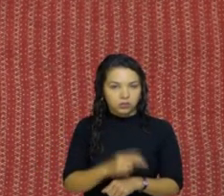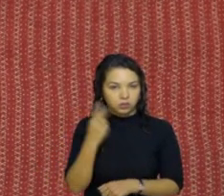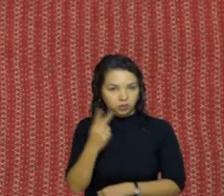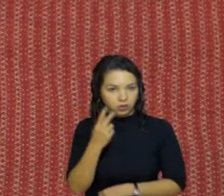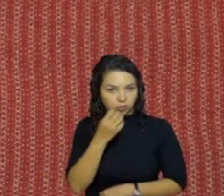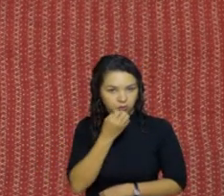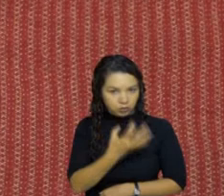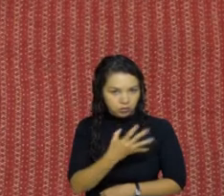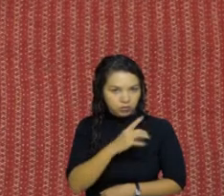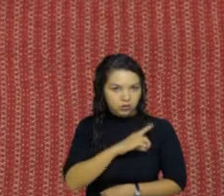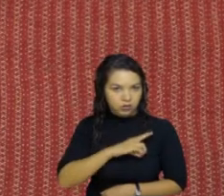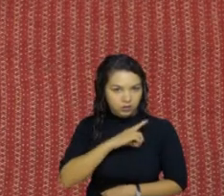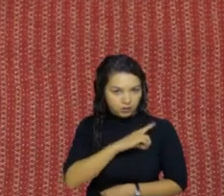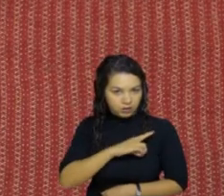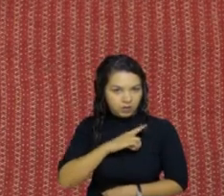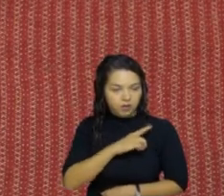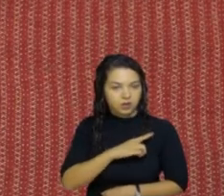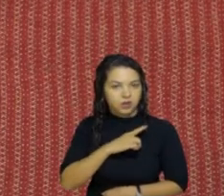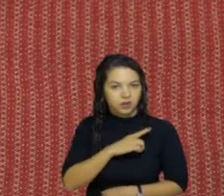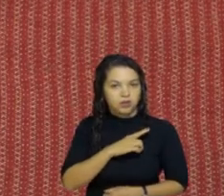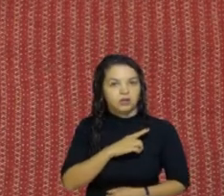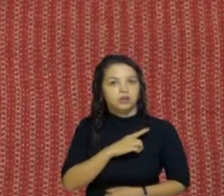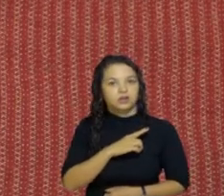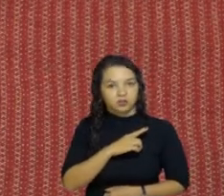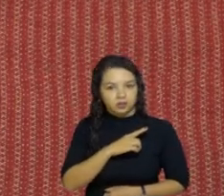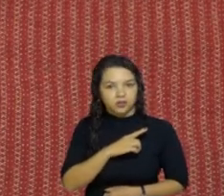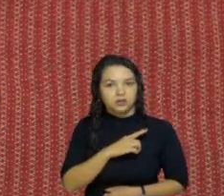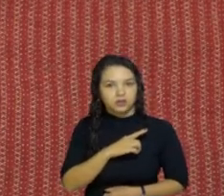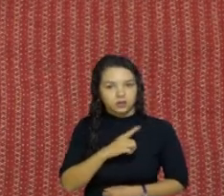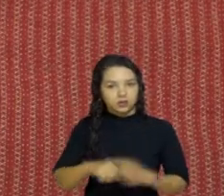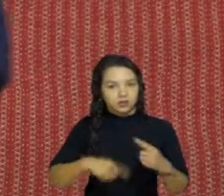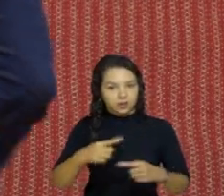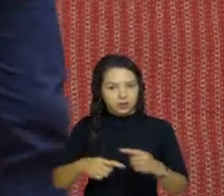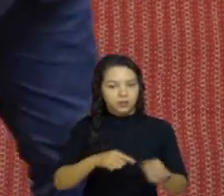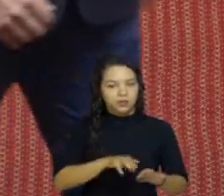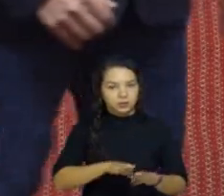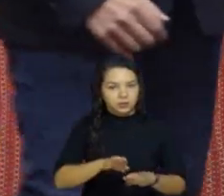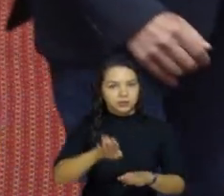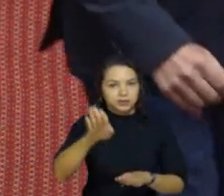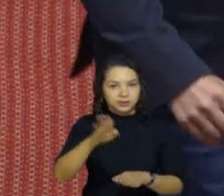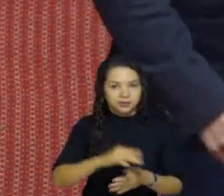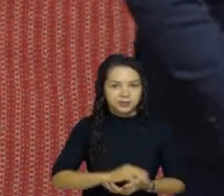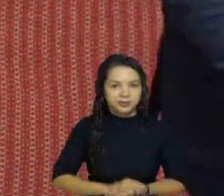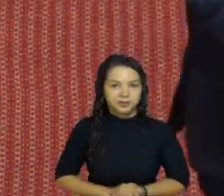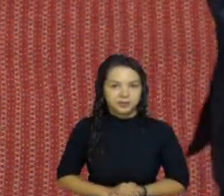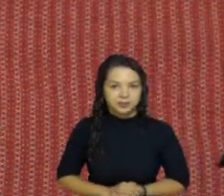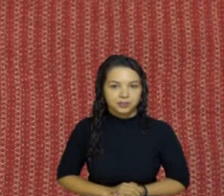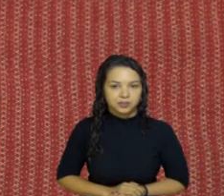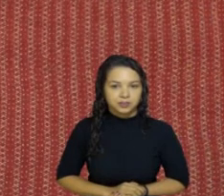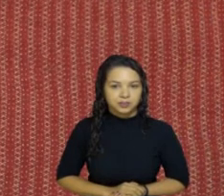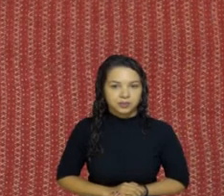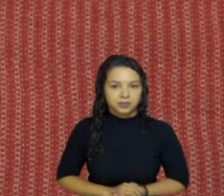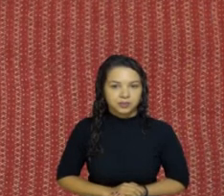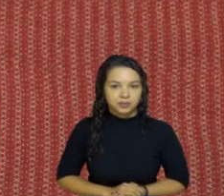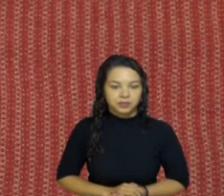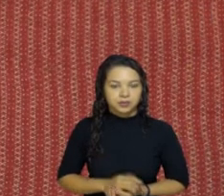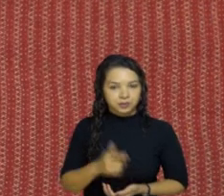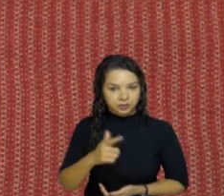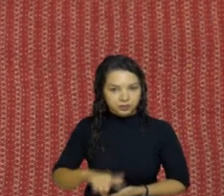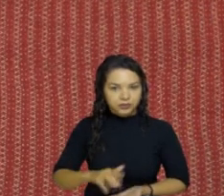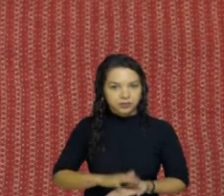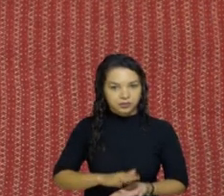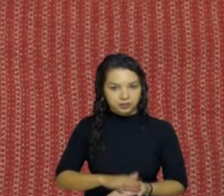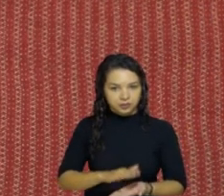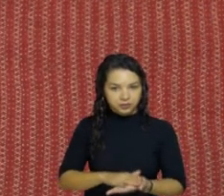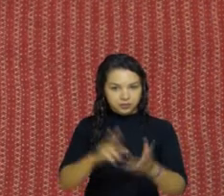passa por delegado que chega, com certeza, mais longe. E parabenizando. E também a notícia boa, importante, é